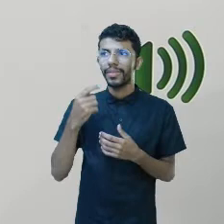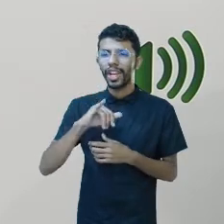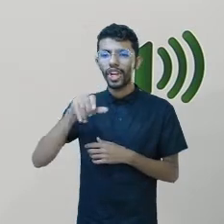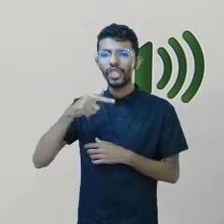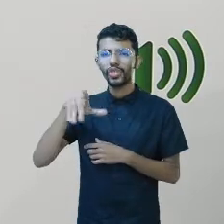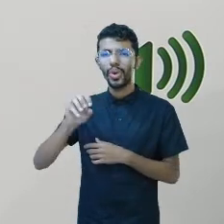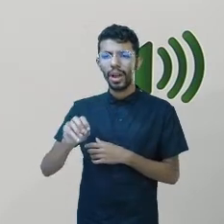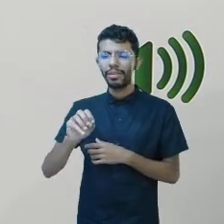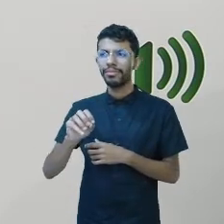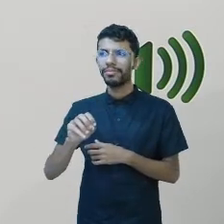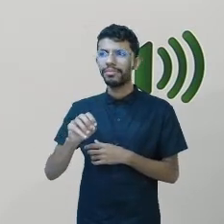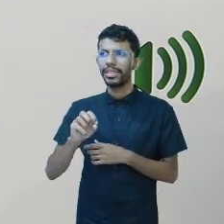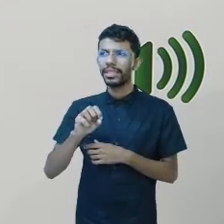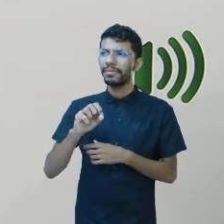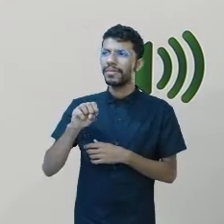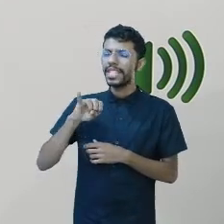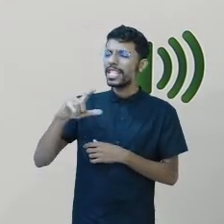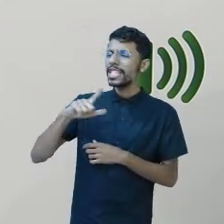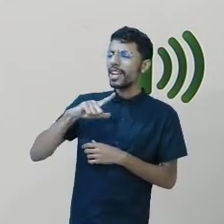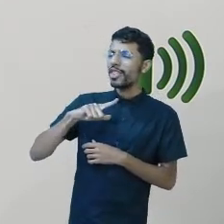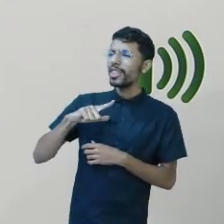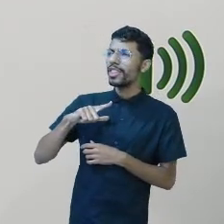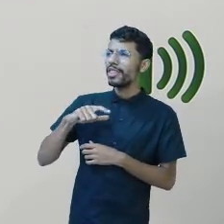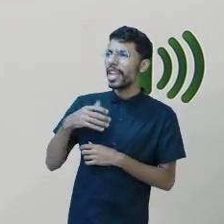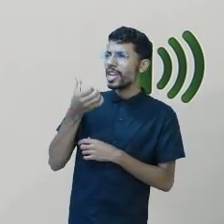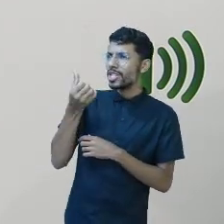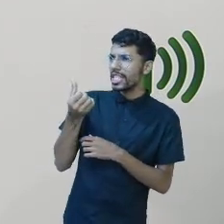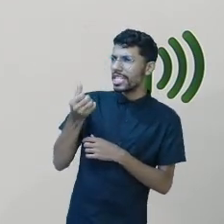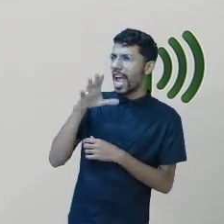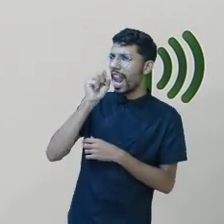Joãozinho, se eu tenho 6 laranjas